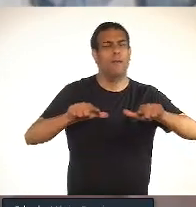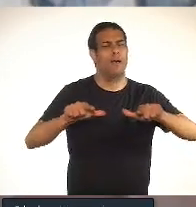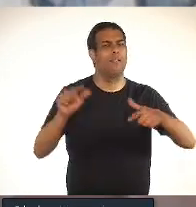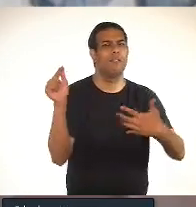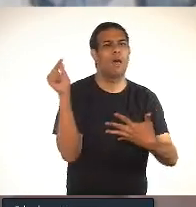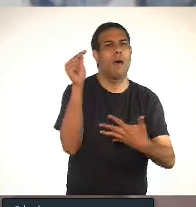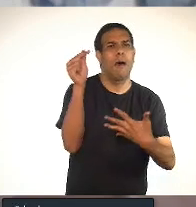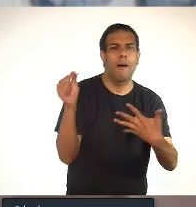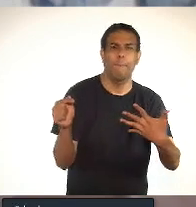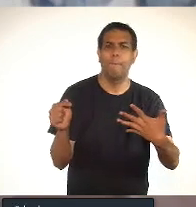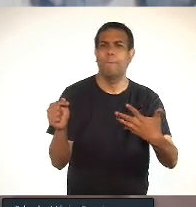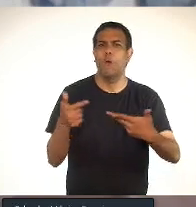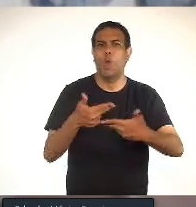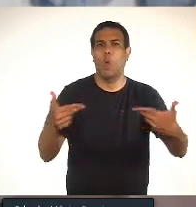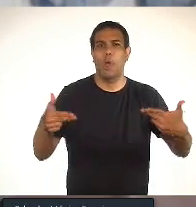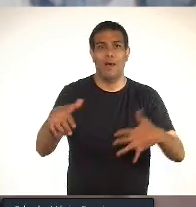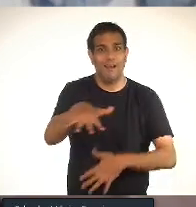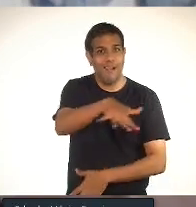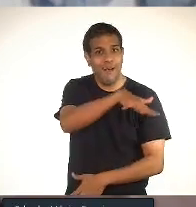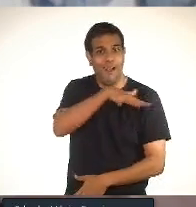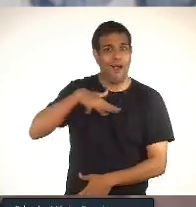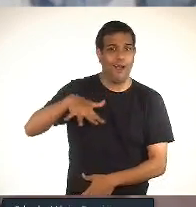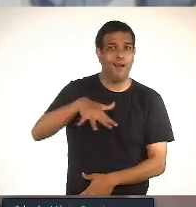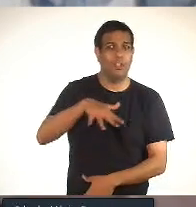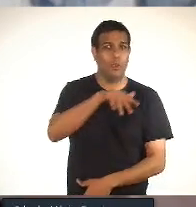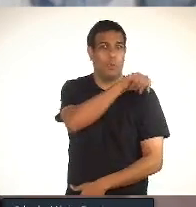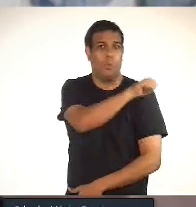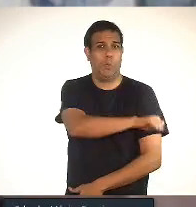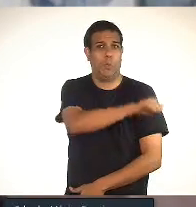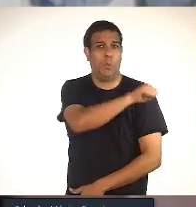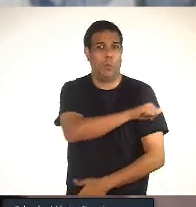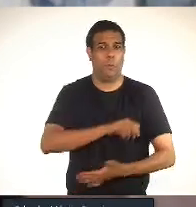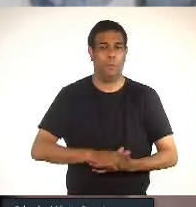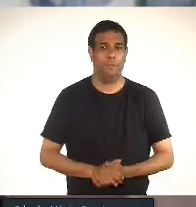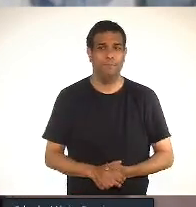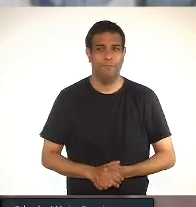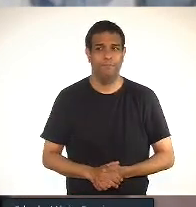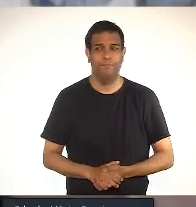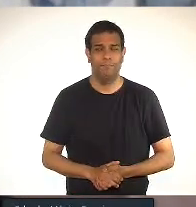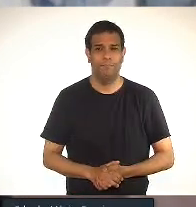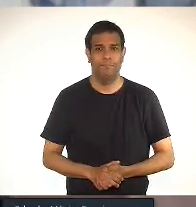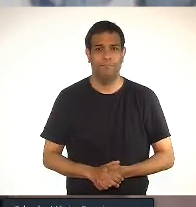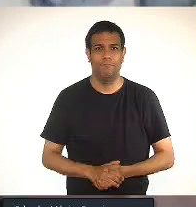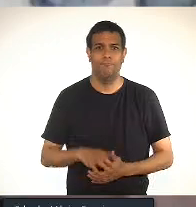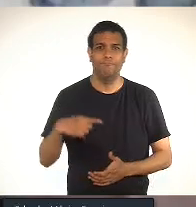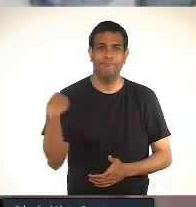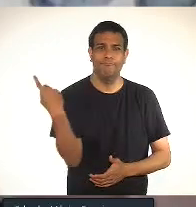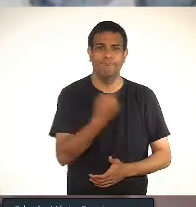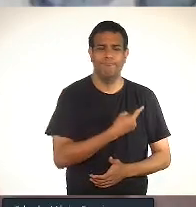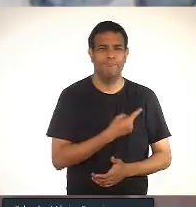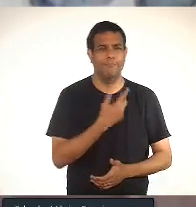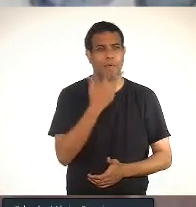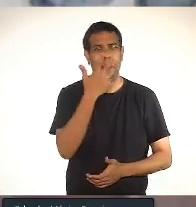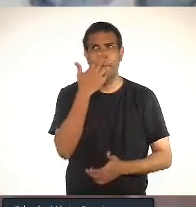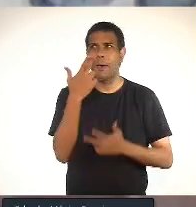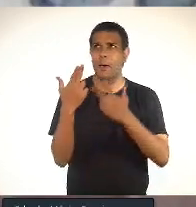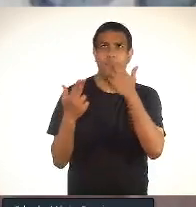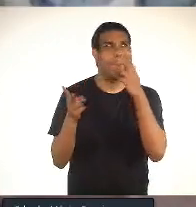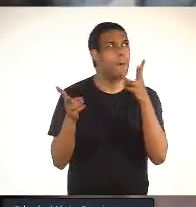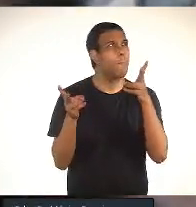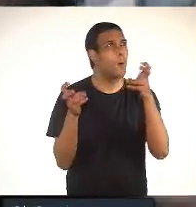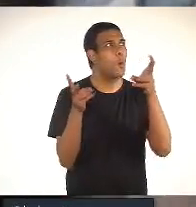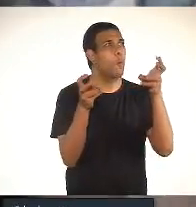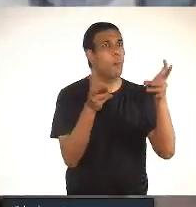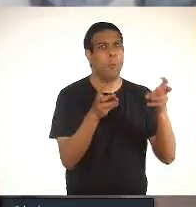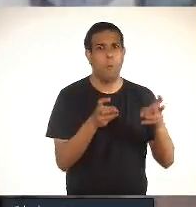Social, no estado do Rio de Janeiro. A gente percebe que as